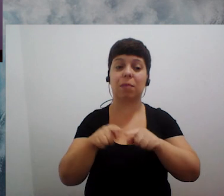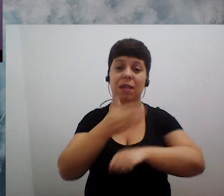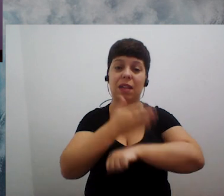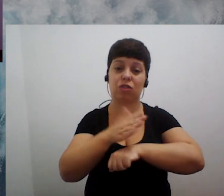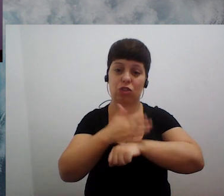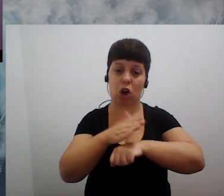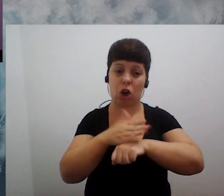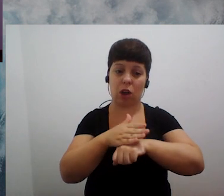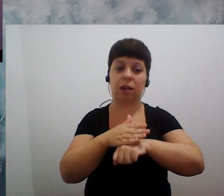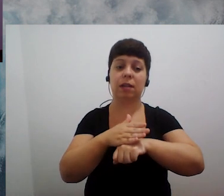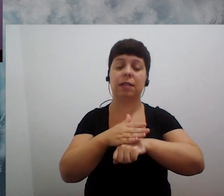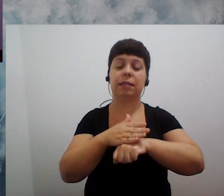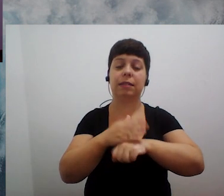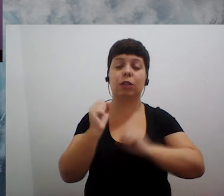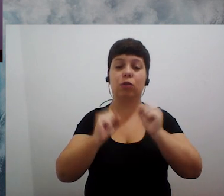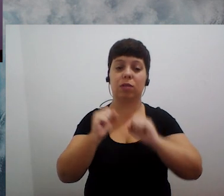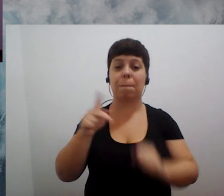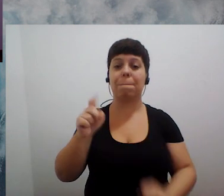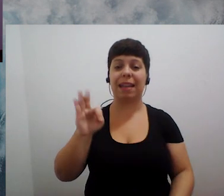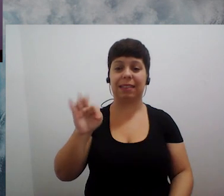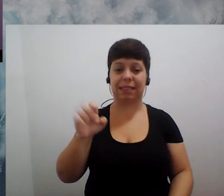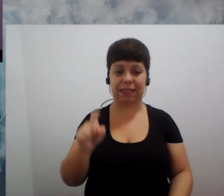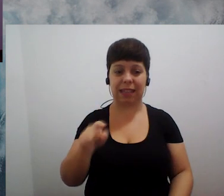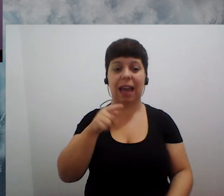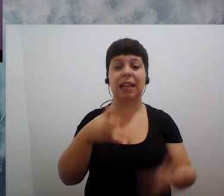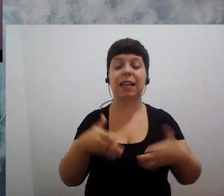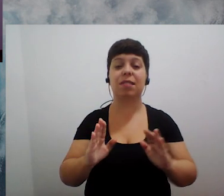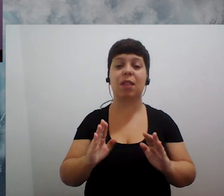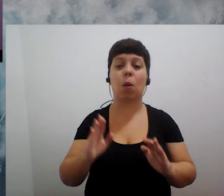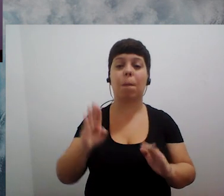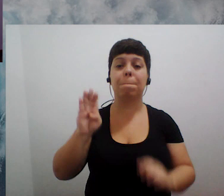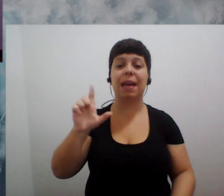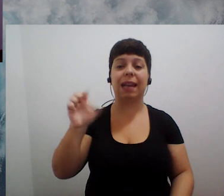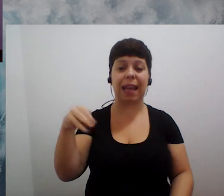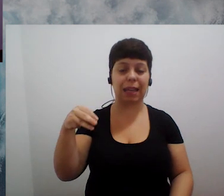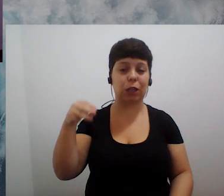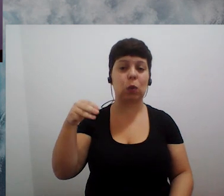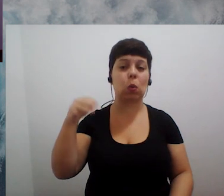de sustentabilidade da empresa Pet Five Brands. Natural de Belém do Pará,